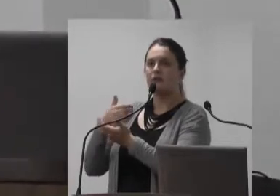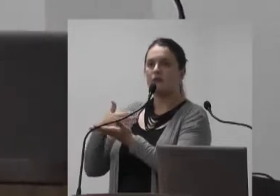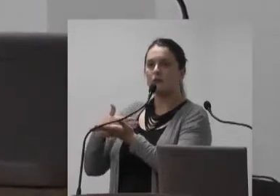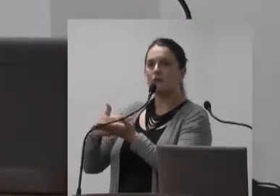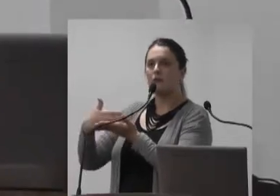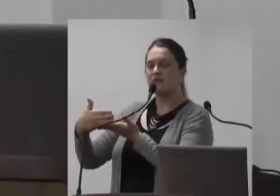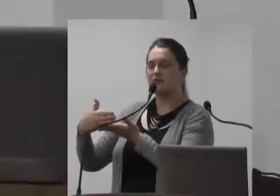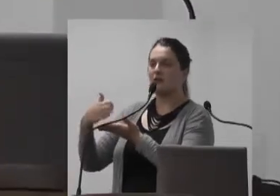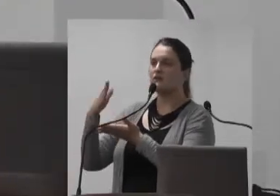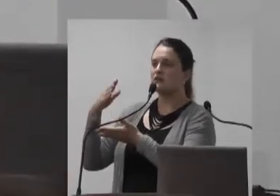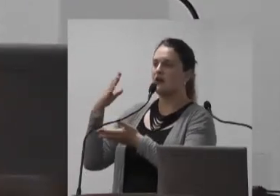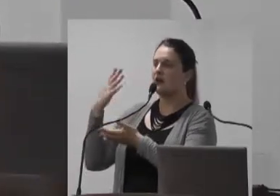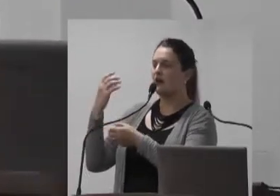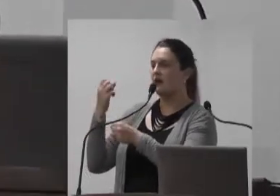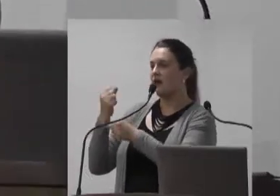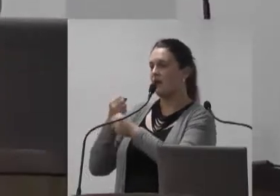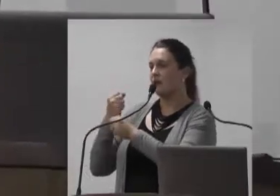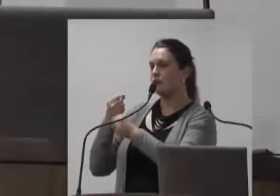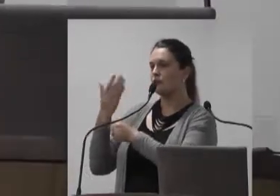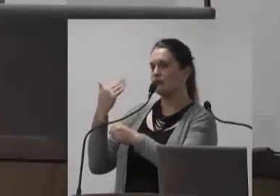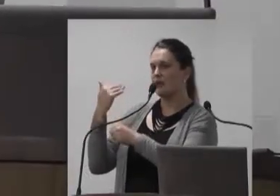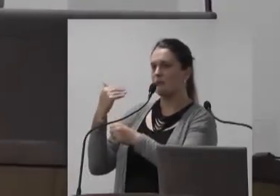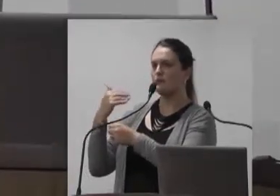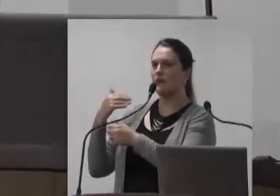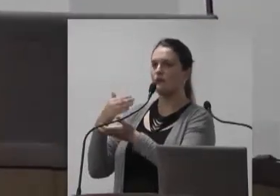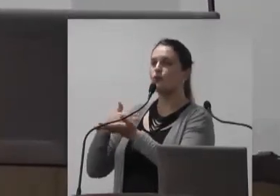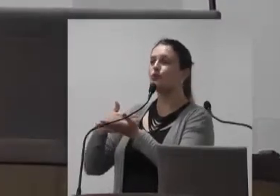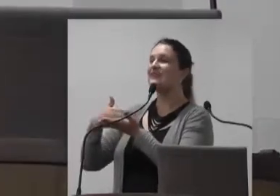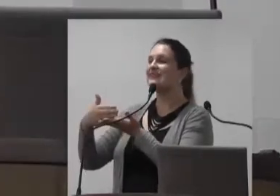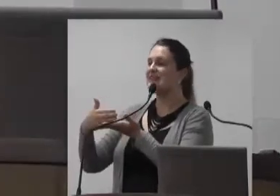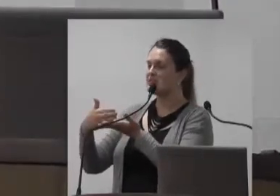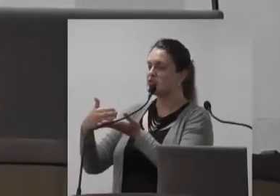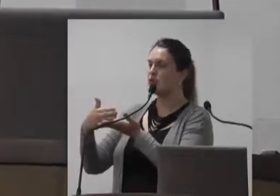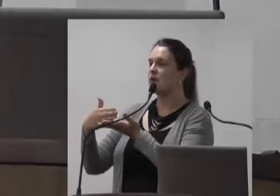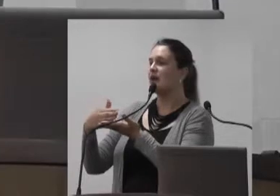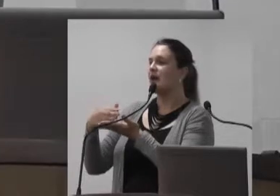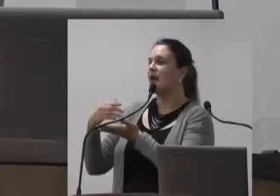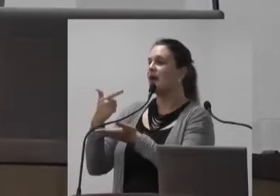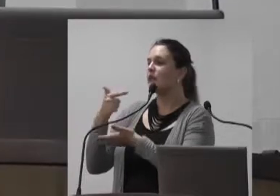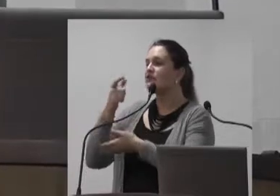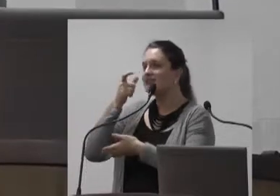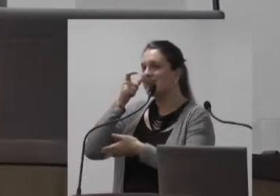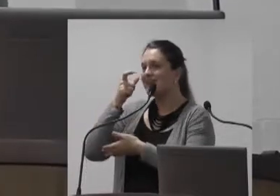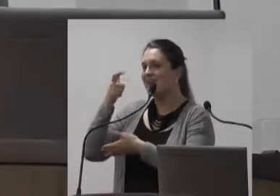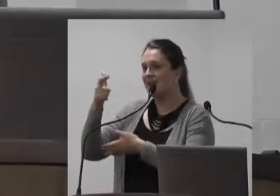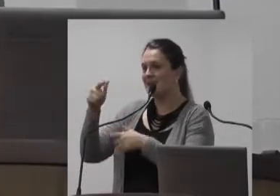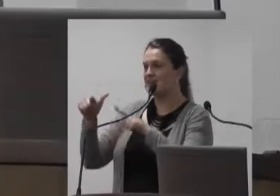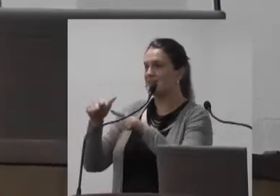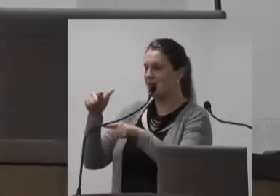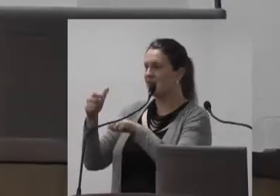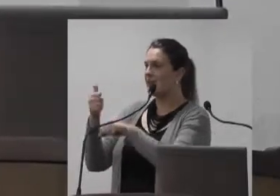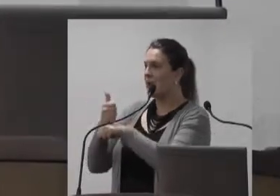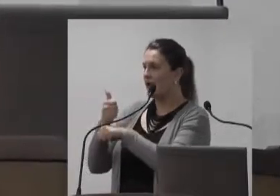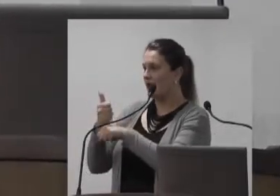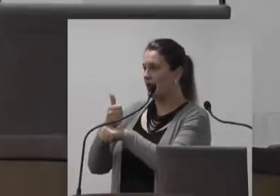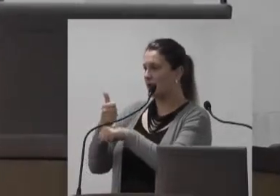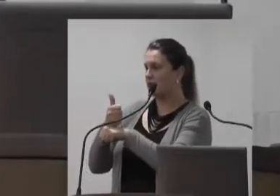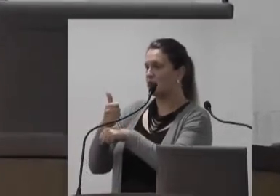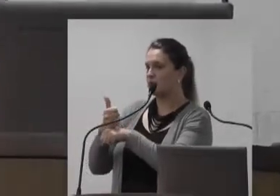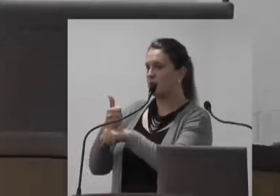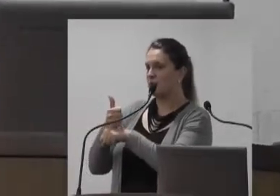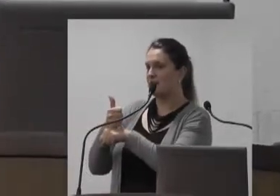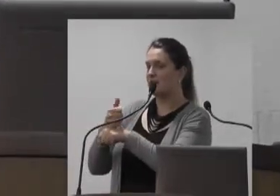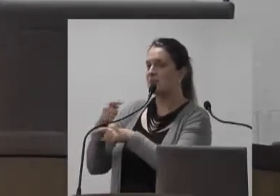Né? Então, eu comecei já há muito tempo, né? No início, eu não tinha interesse para